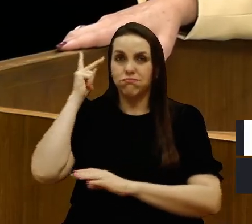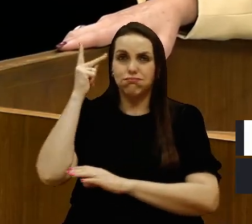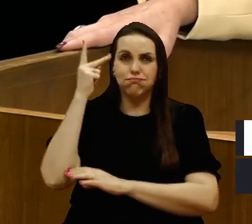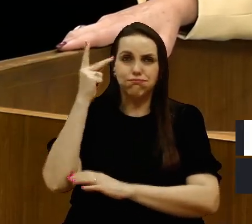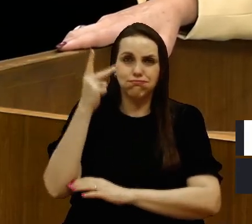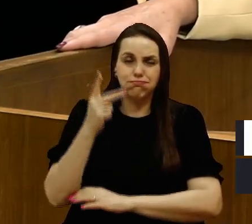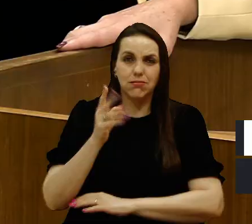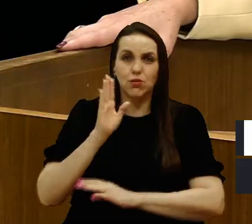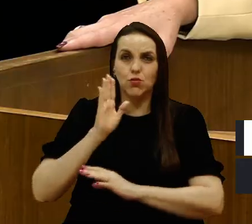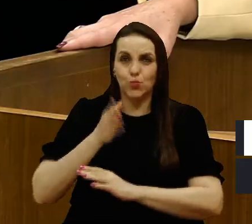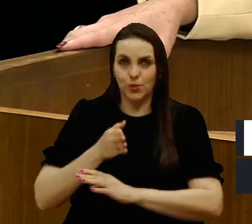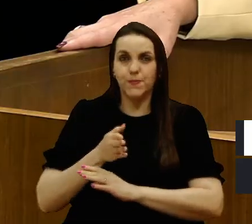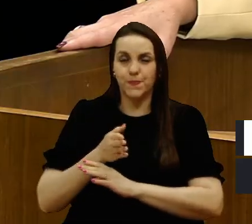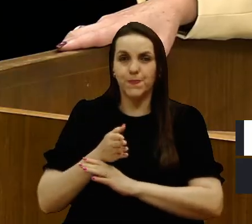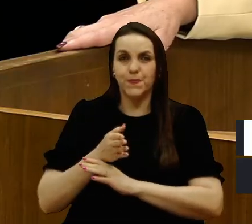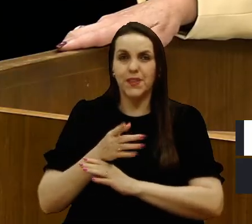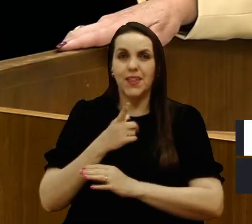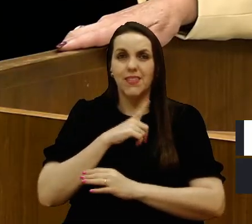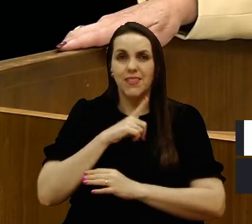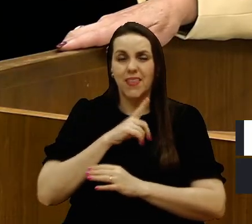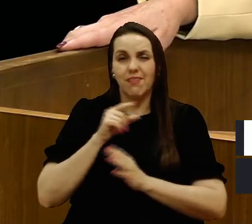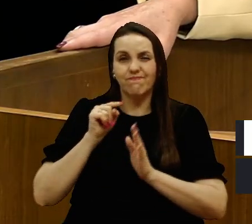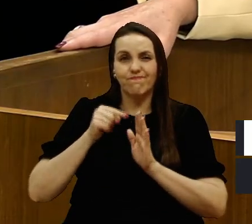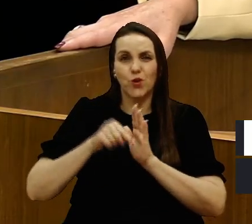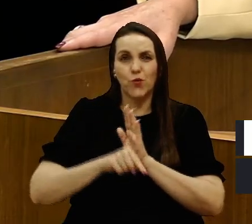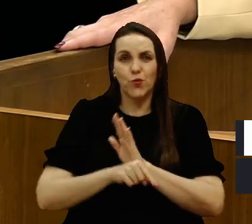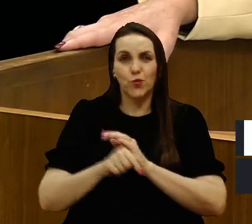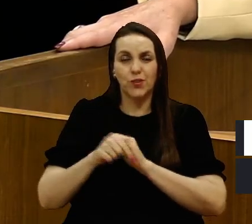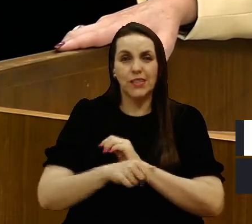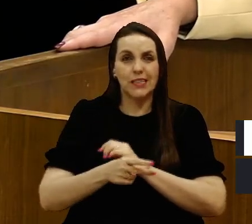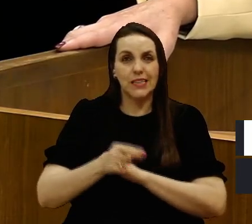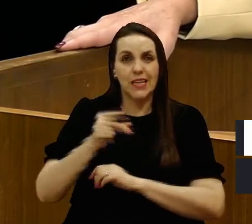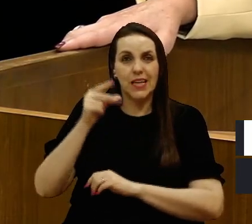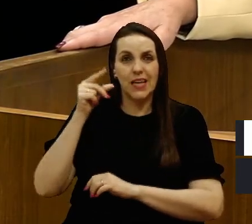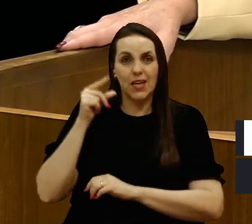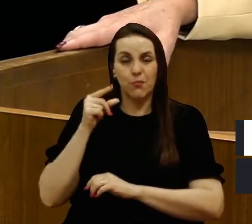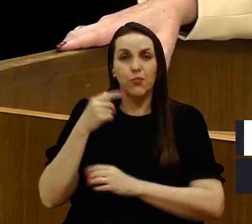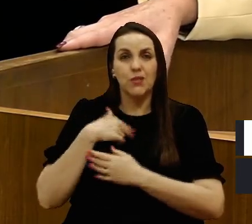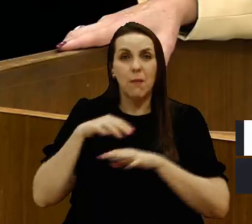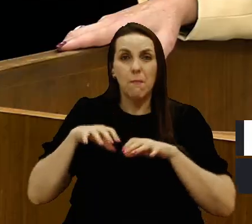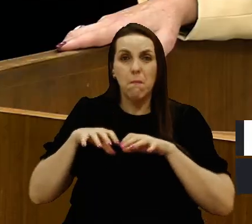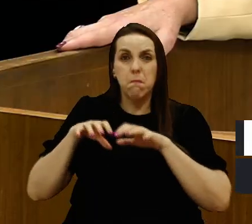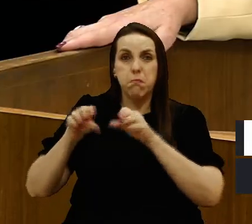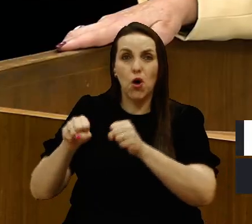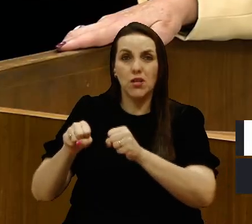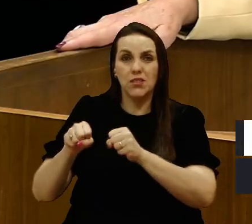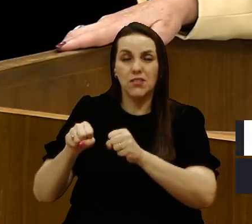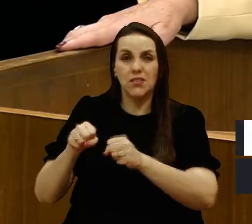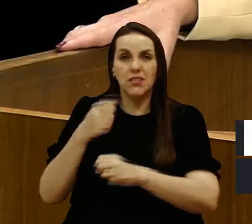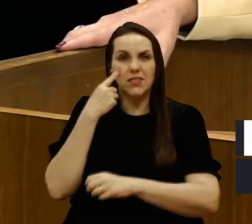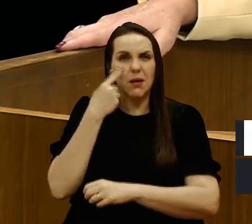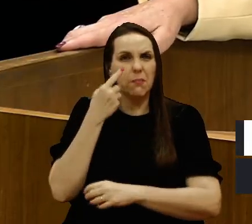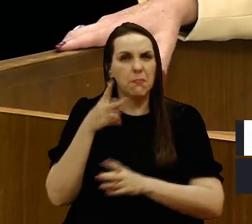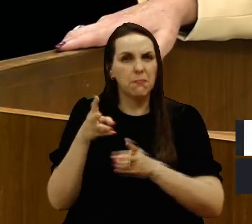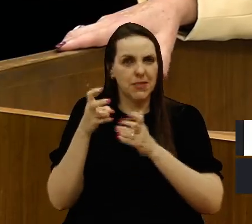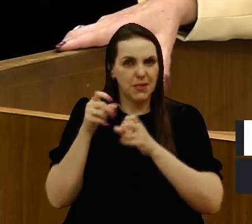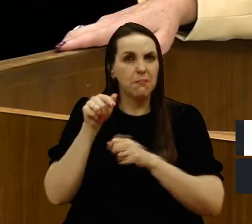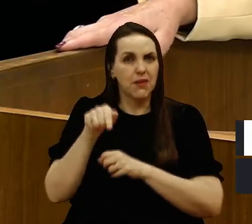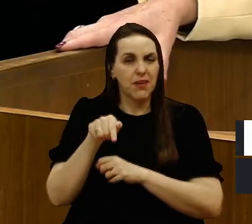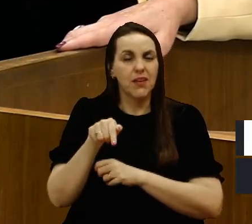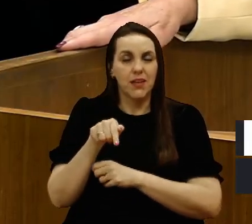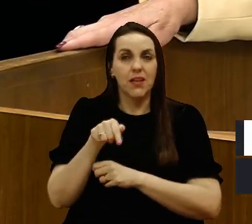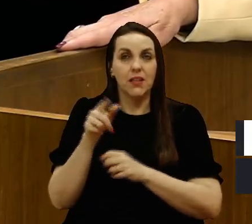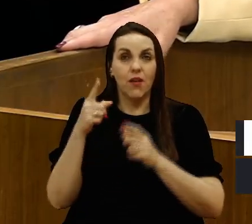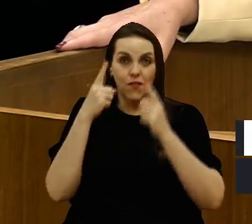questão arraigada, infelizmente, na nossa sociedade, de posse. Porque se a gente for observar,